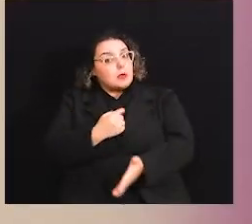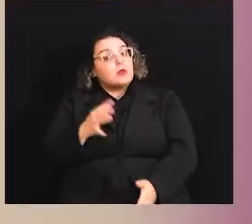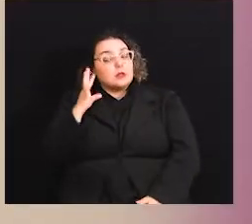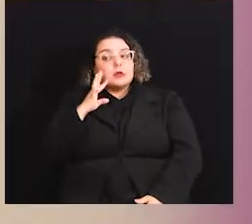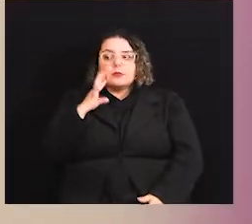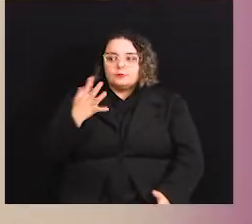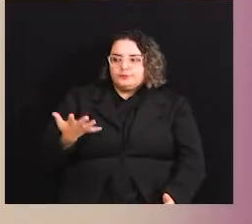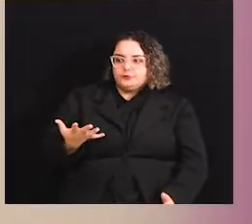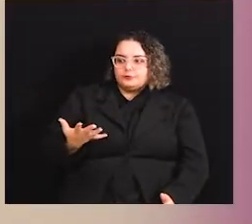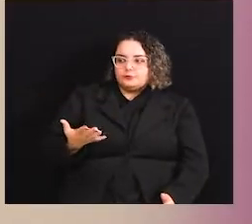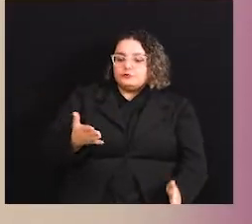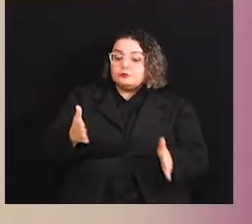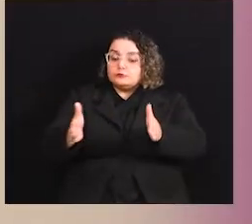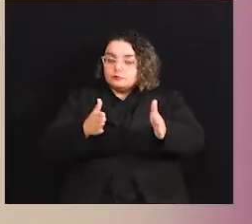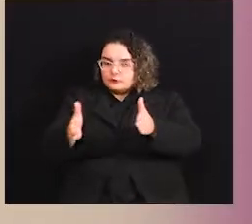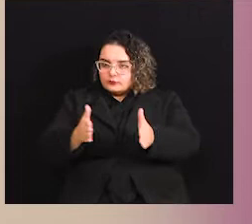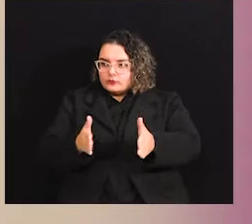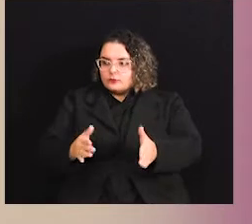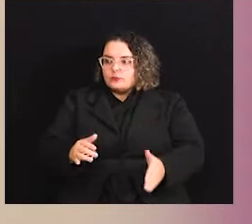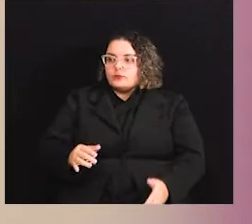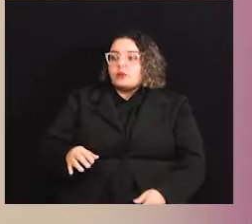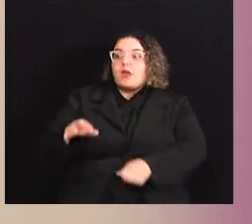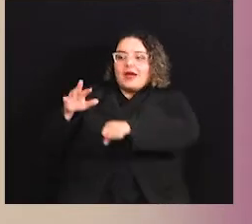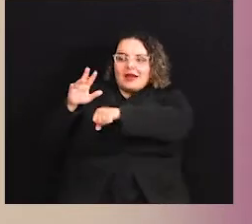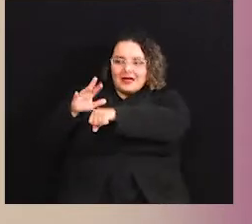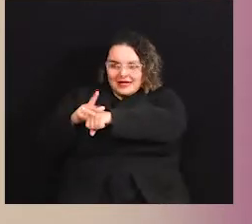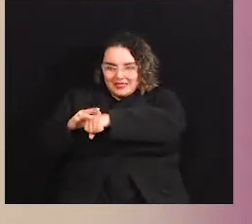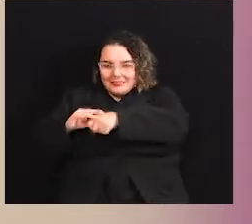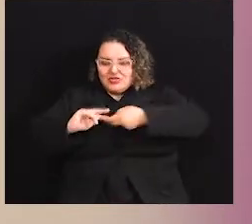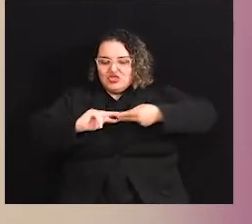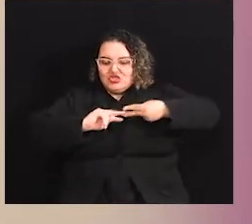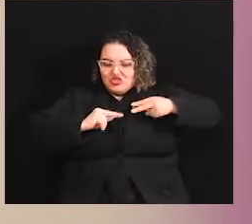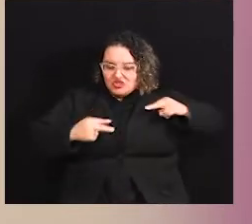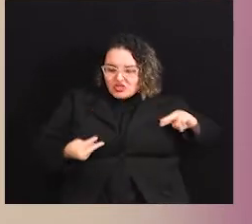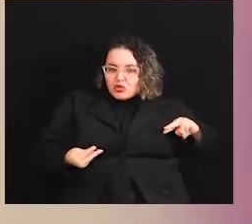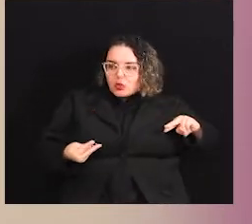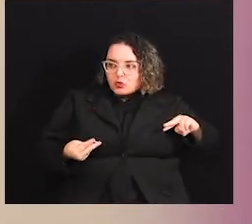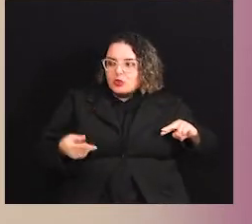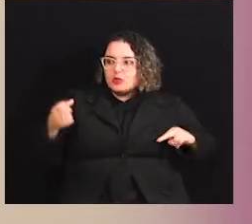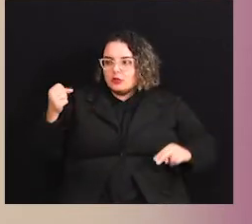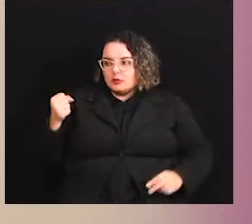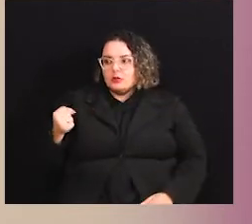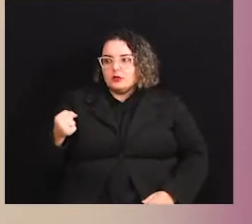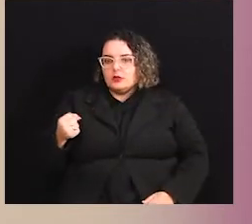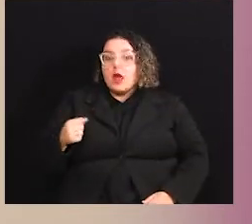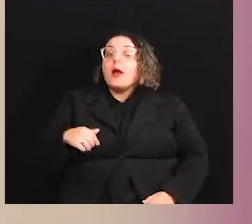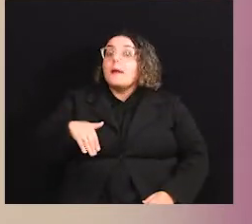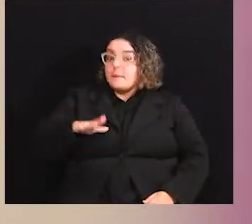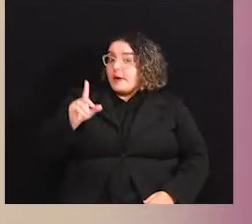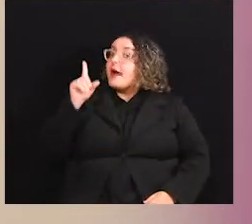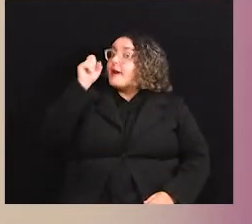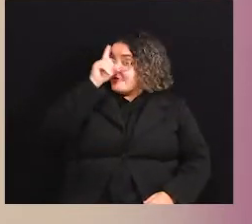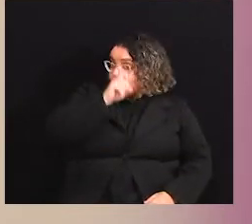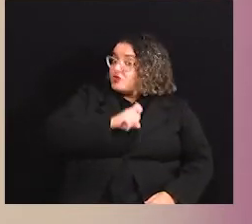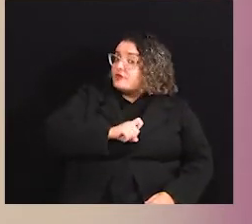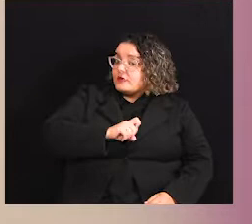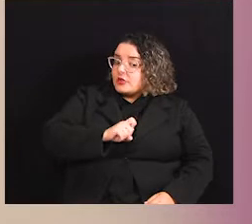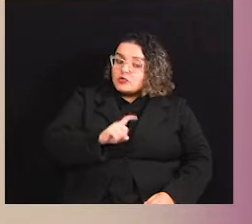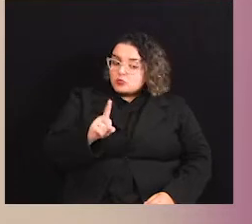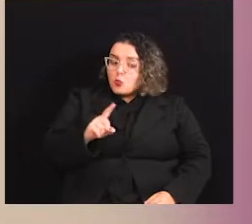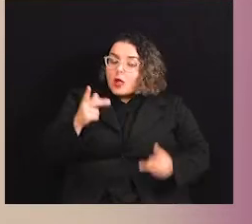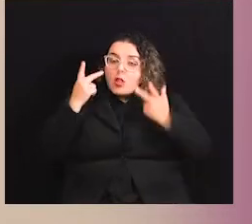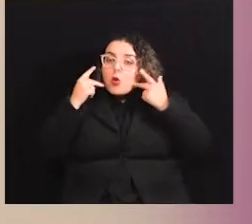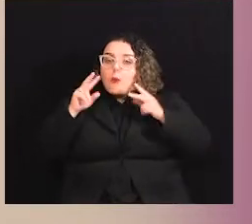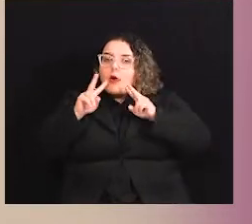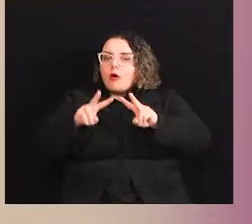porque atualmente a intolerância genética à lactose ela é bem mais rara, não é tão comum.